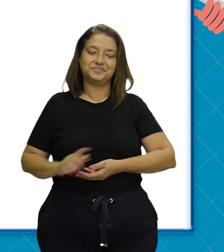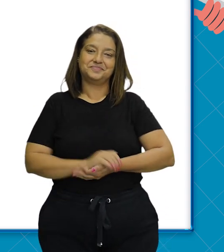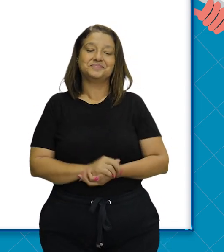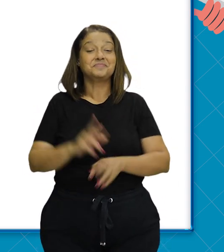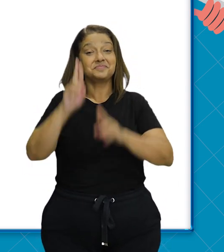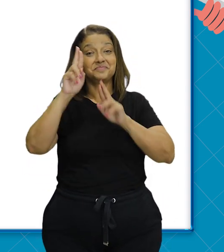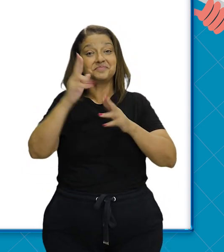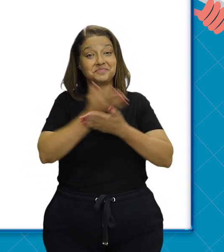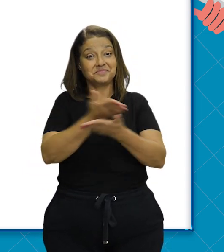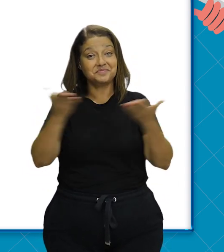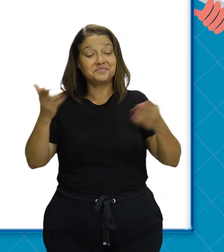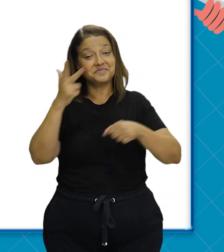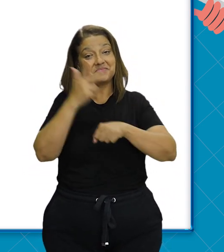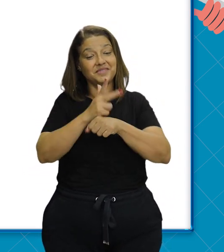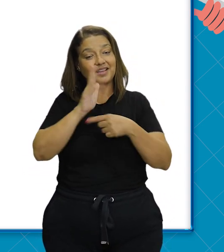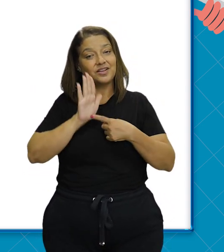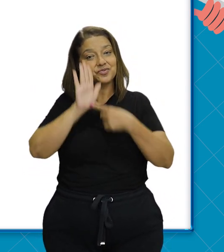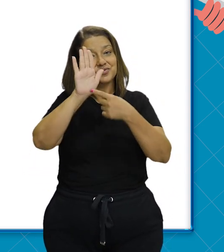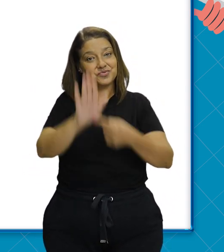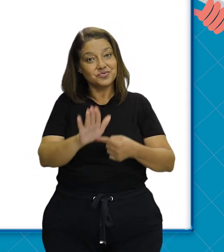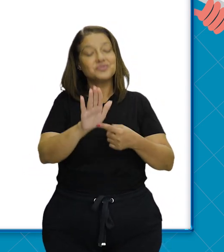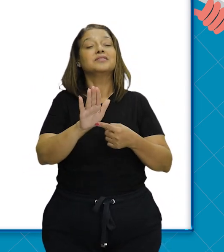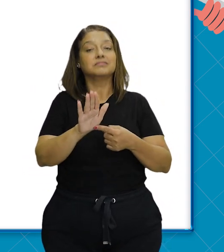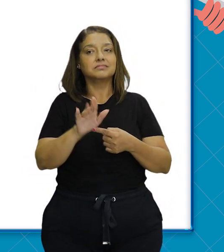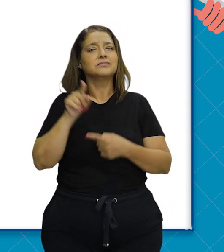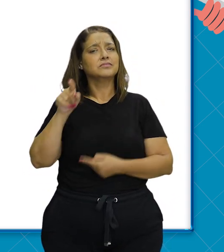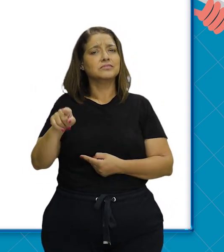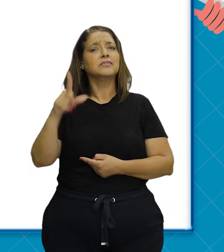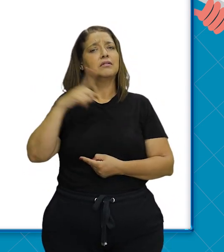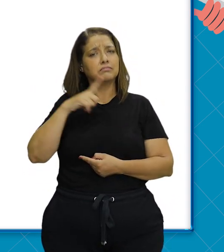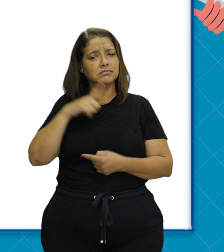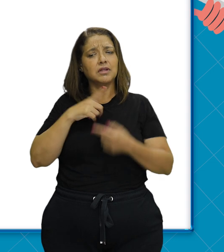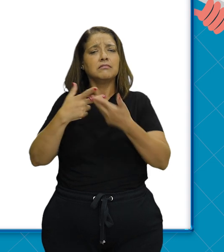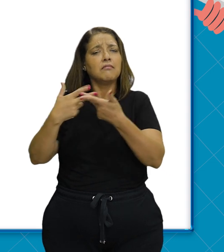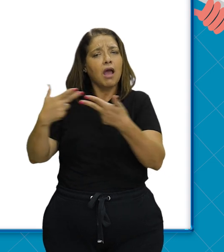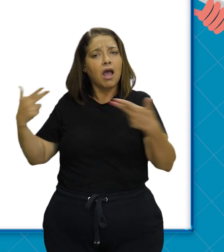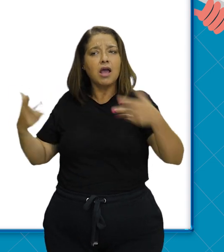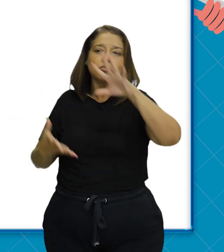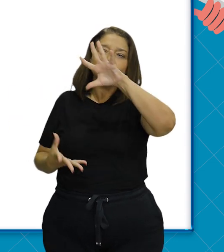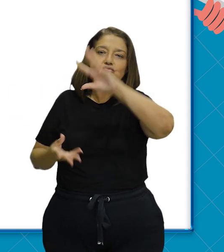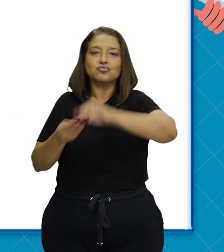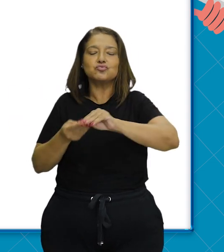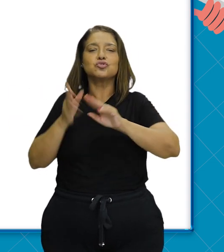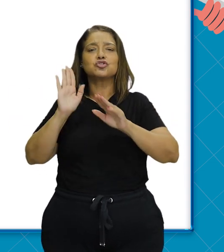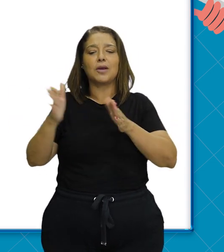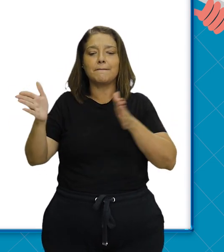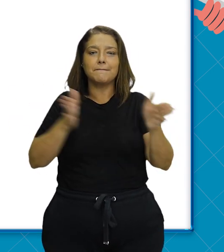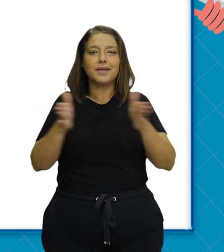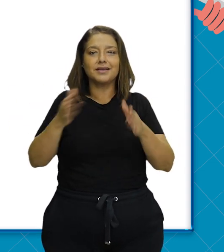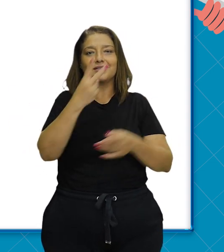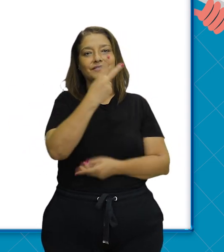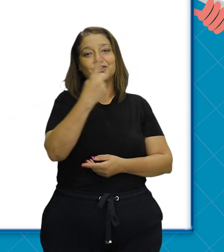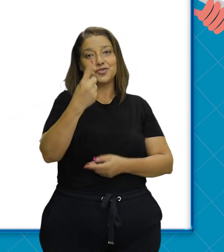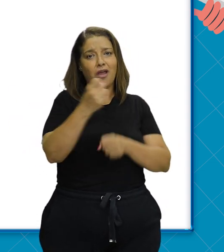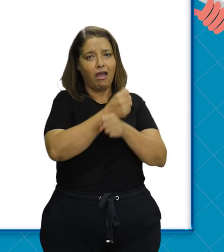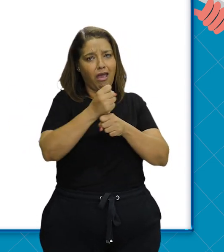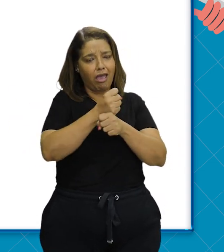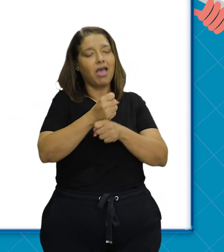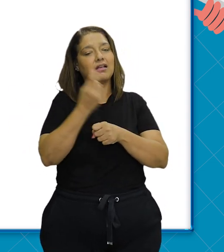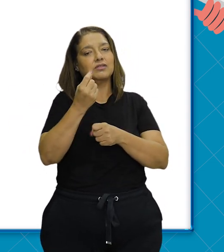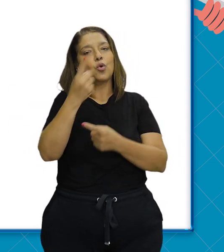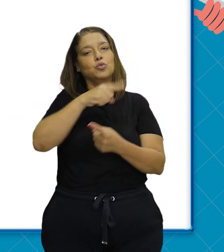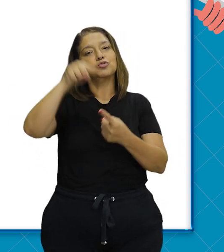Eu espero que esse vídeo tenha te ajudado de alguma forma. Ele é apenas um resumo curto de um período de 21 anos, então procurei focar de uma